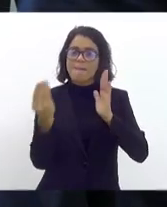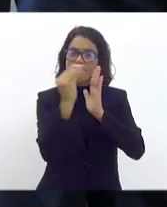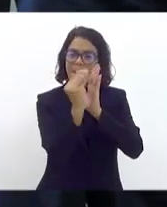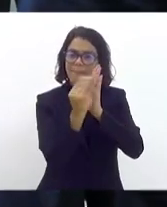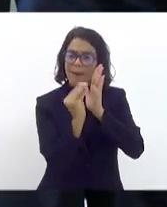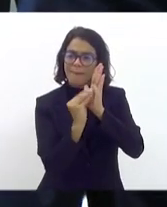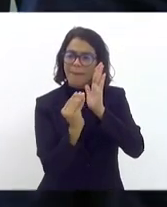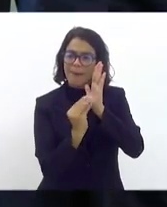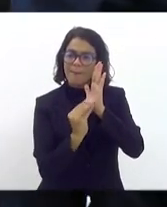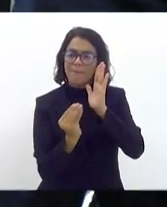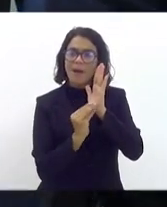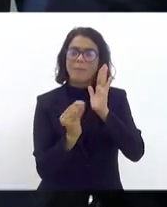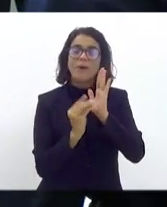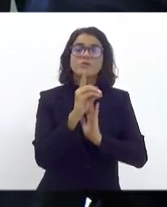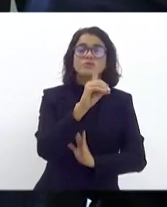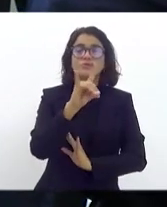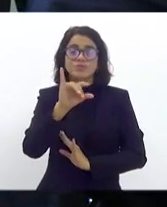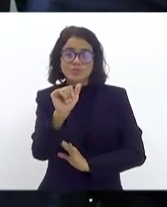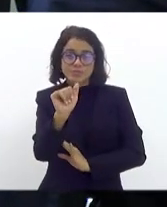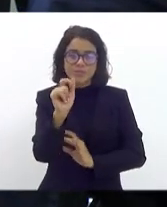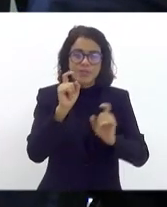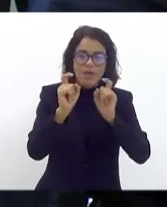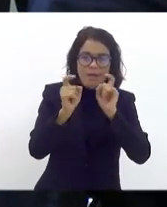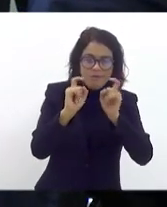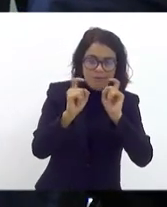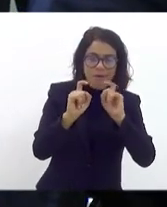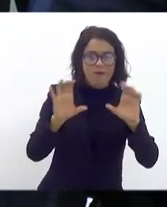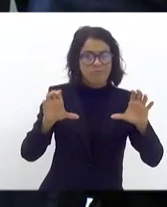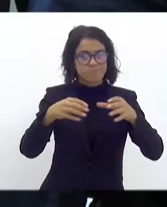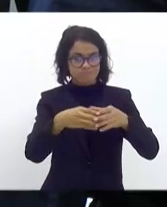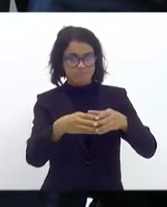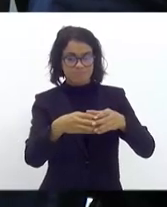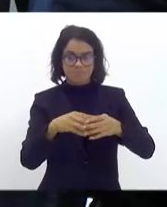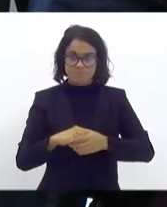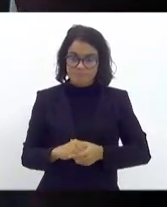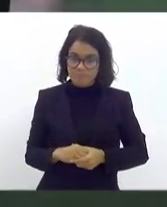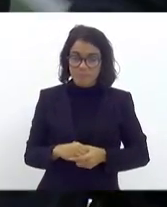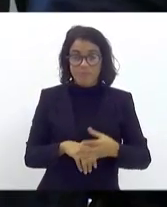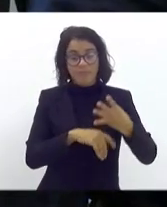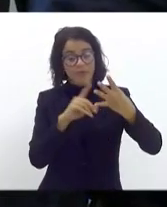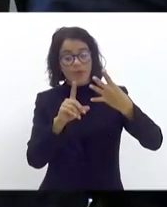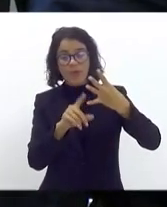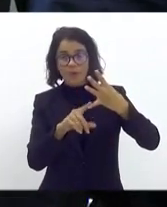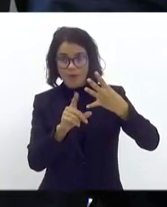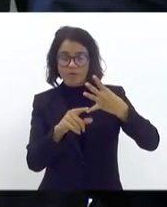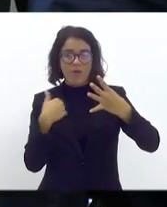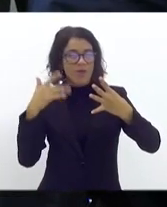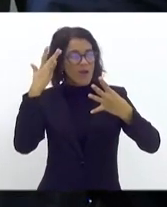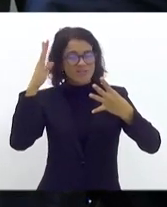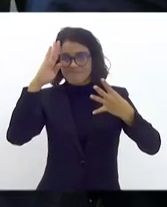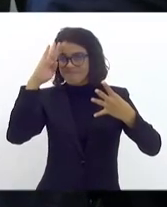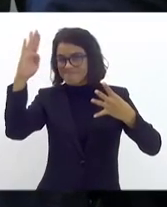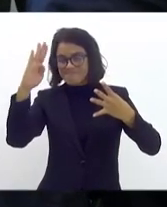gente tenha ordinariedade no processo nosso. E quarto aspecto que eu acho que é